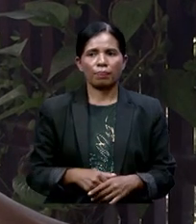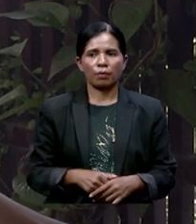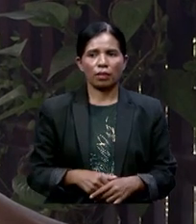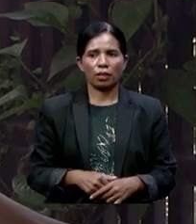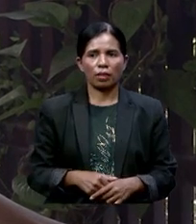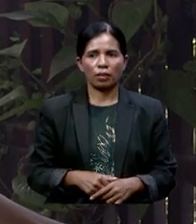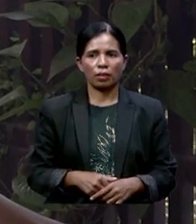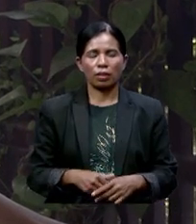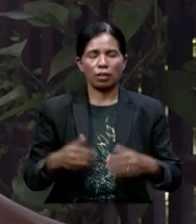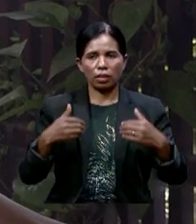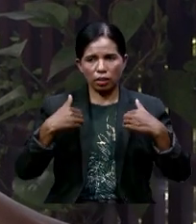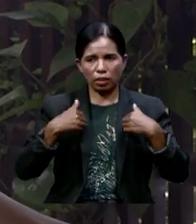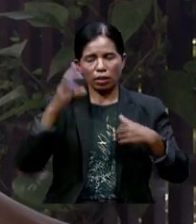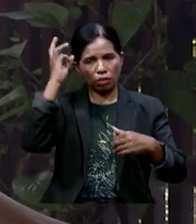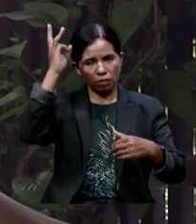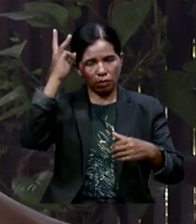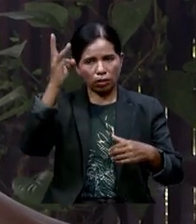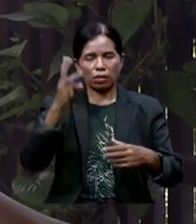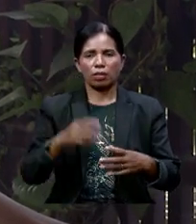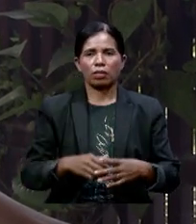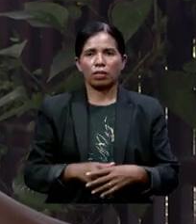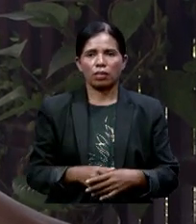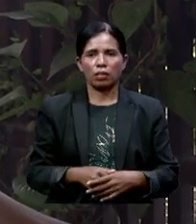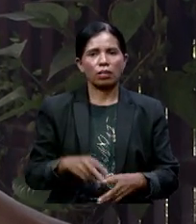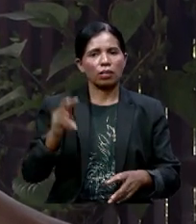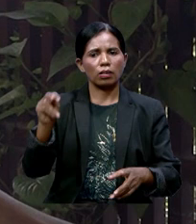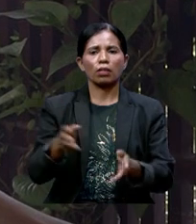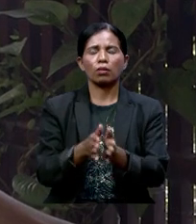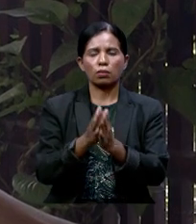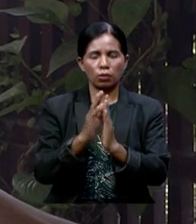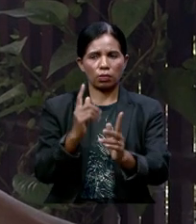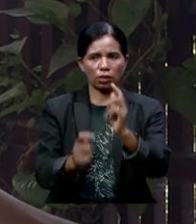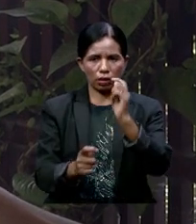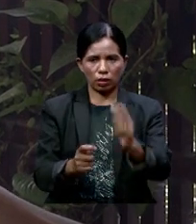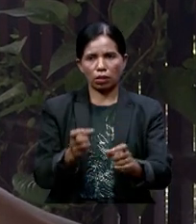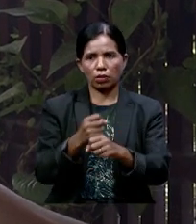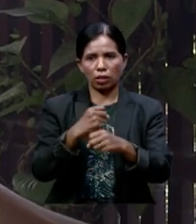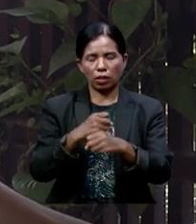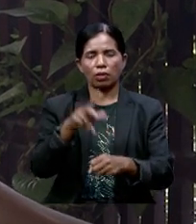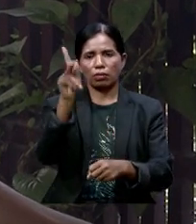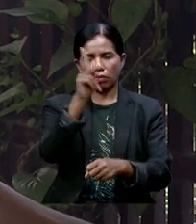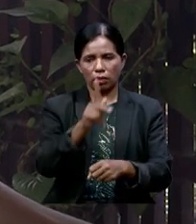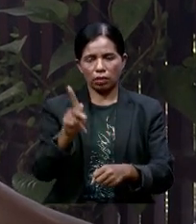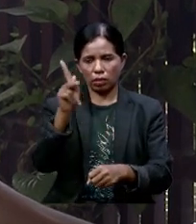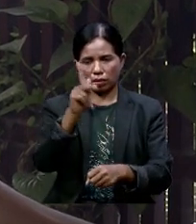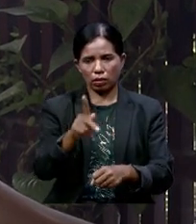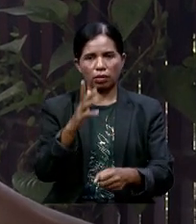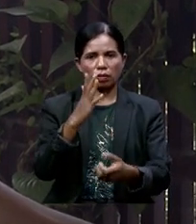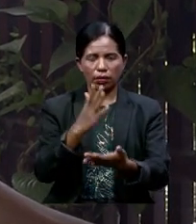maca neia dúvida, nia o suba tribunal, atual fiscalização